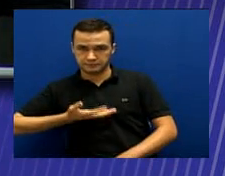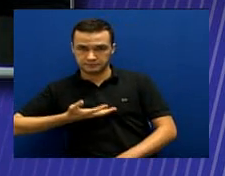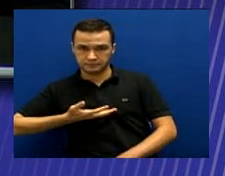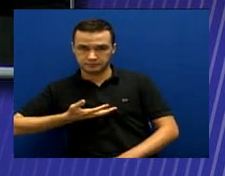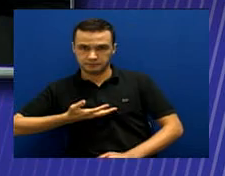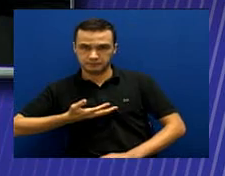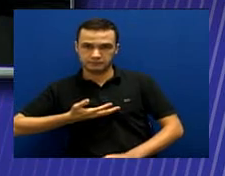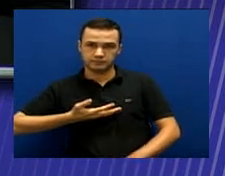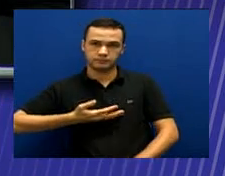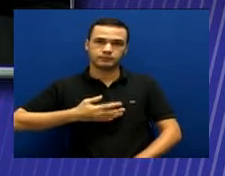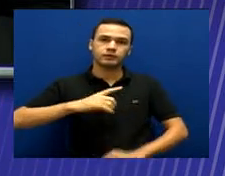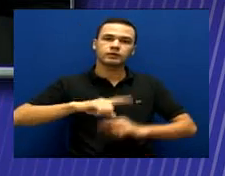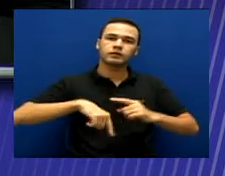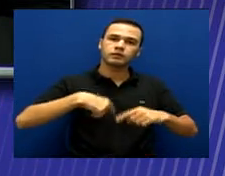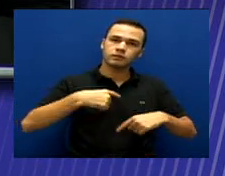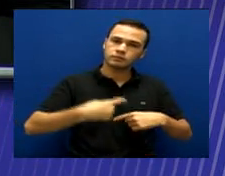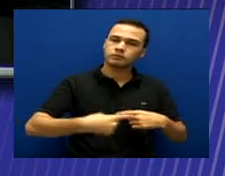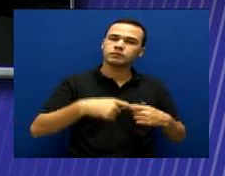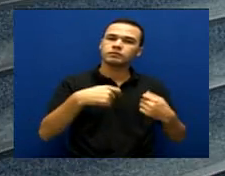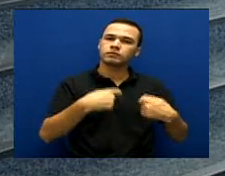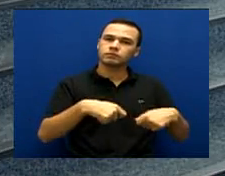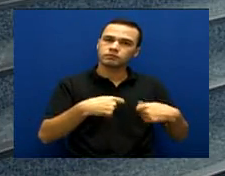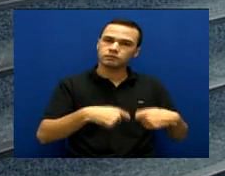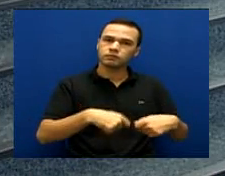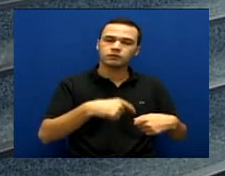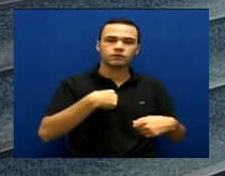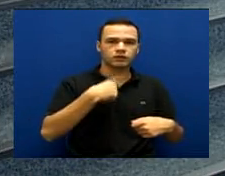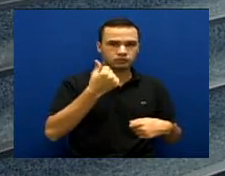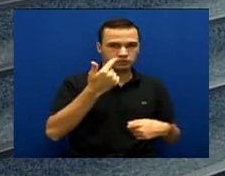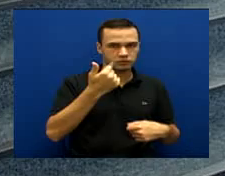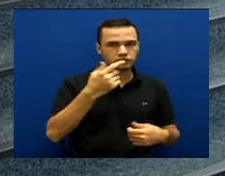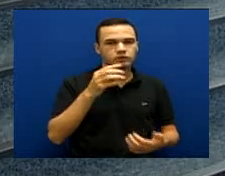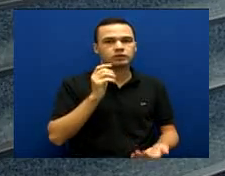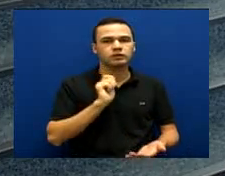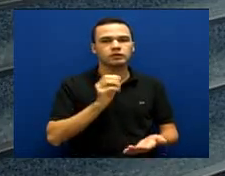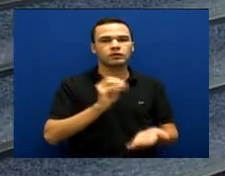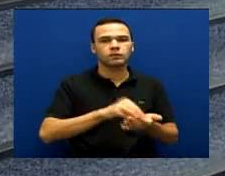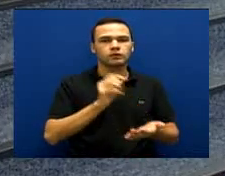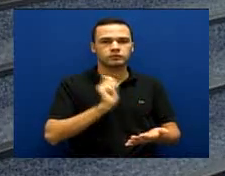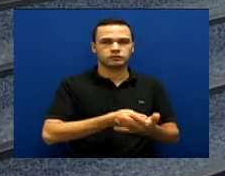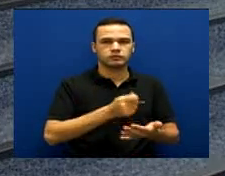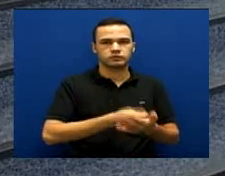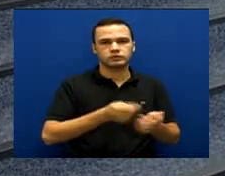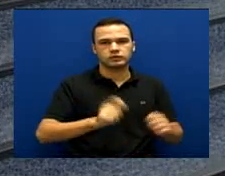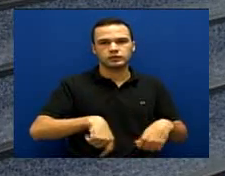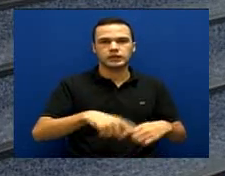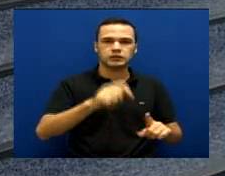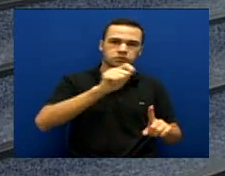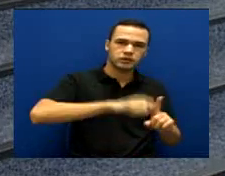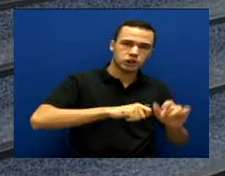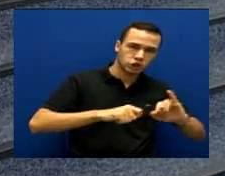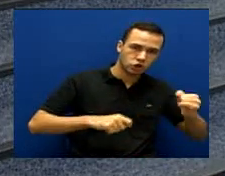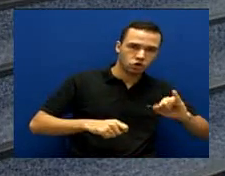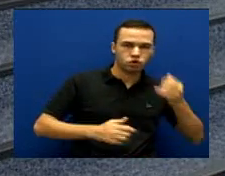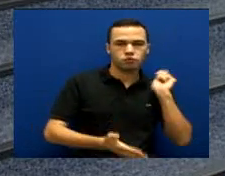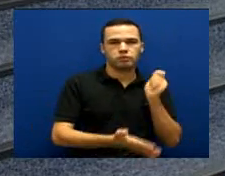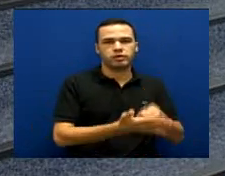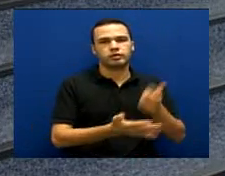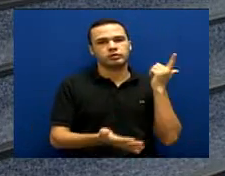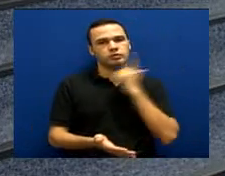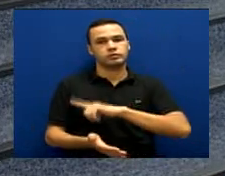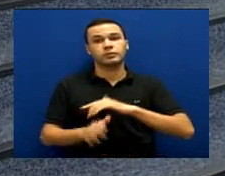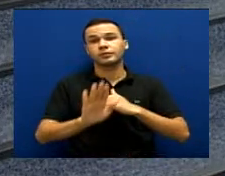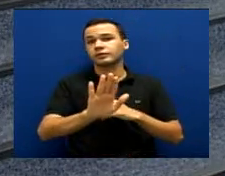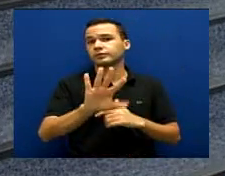continuidade e aí tem que ter a ver também um saldo financeiro para que sejam quitados em janeiro isso não